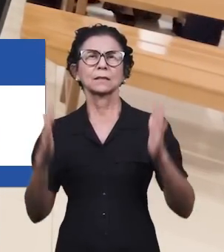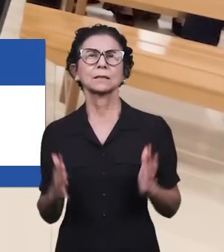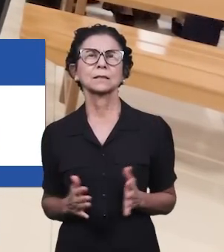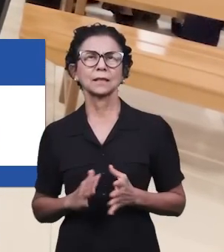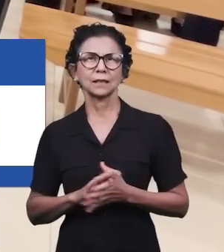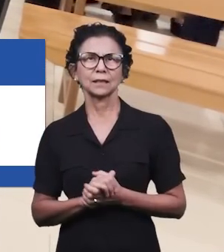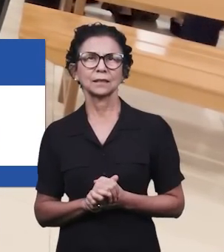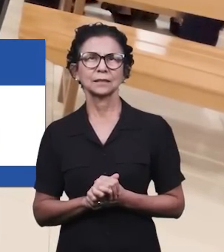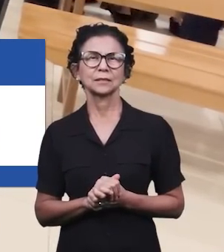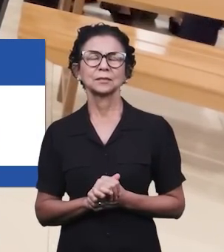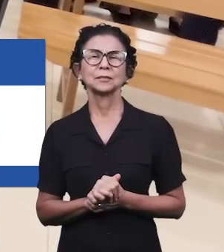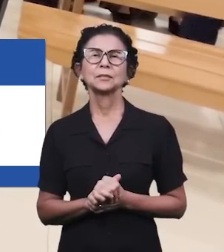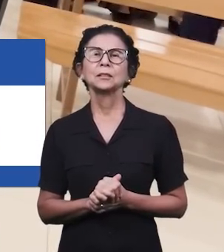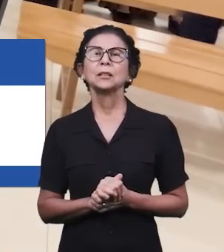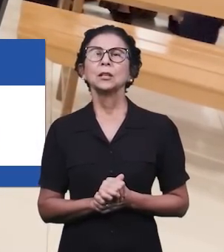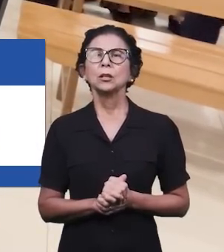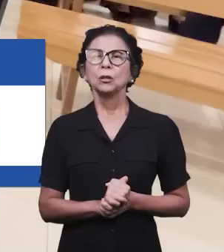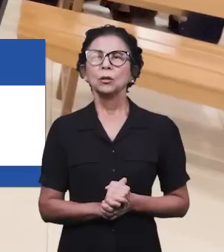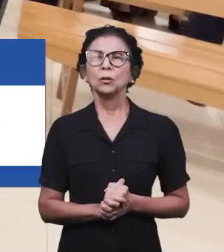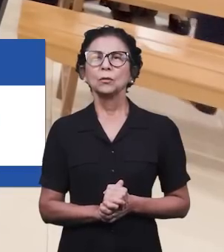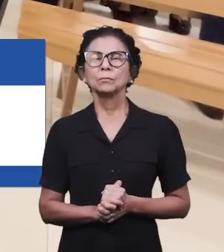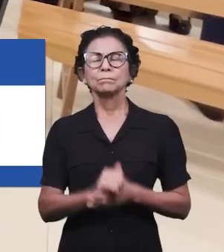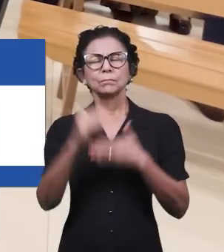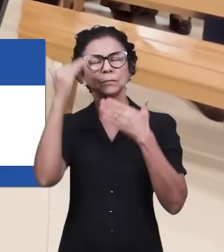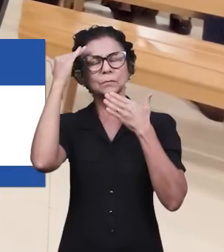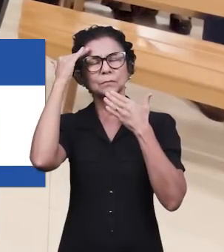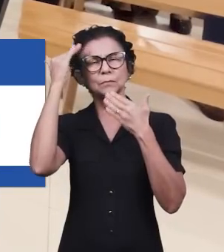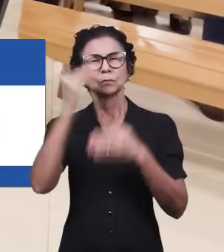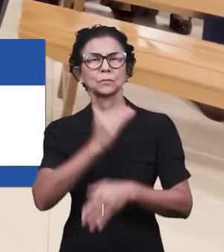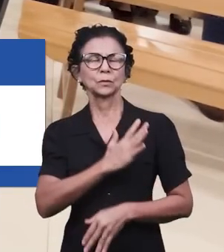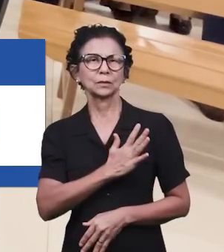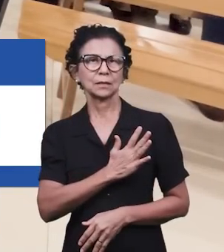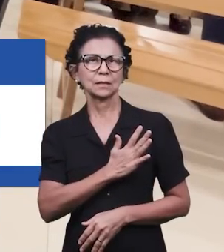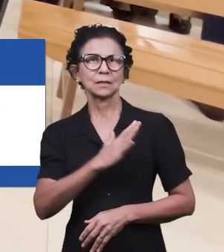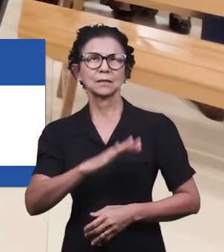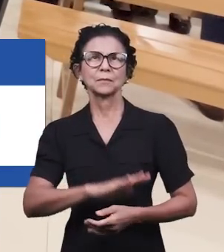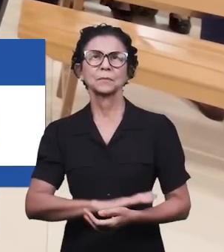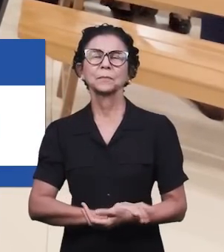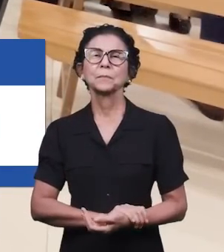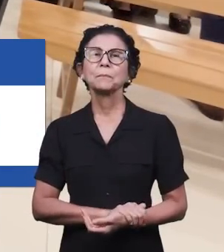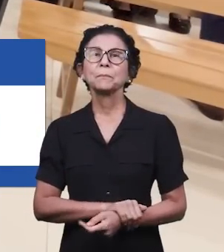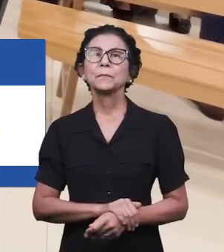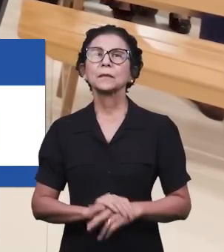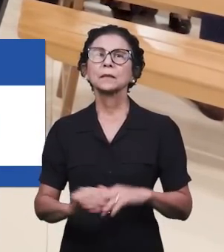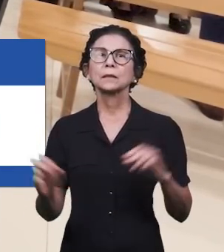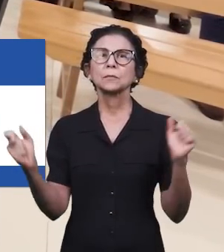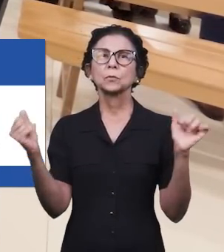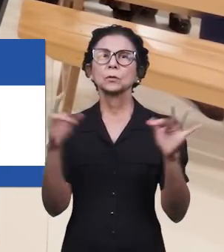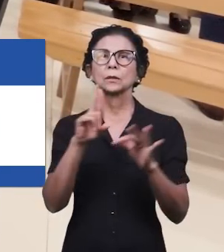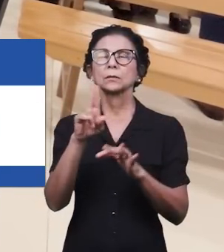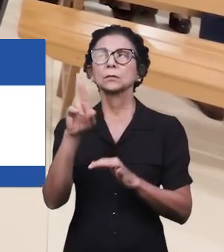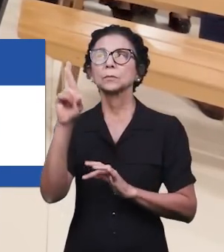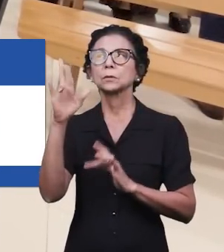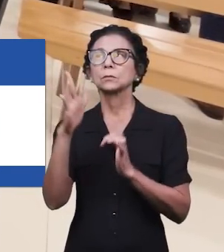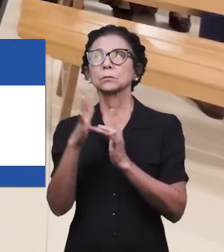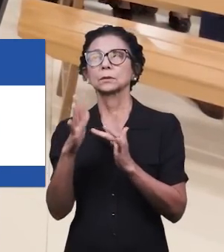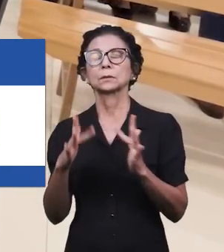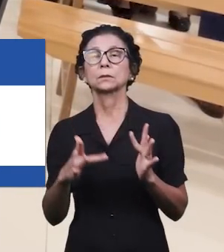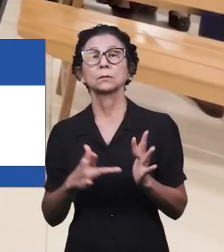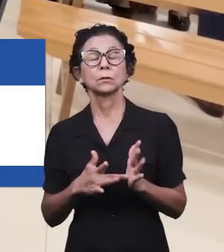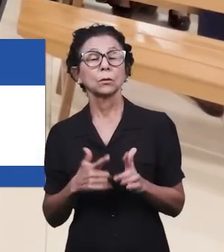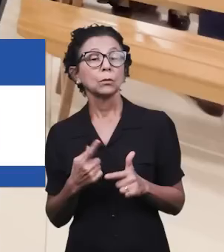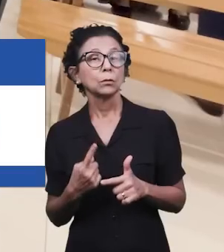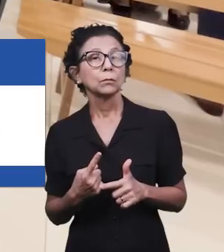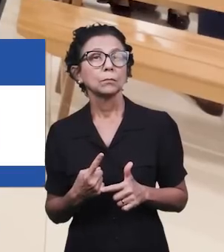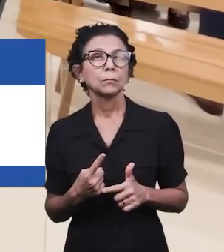renovo, muitas lágrimas e muita gratidão nos corações. Então nós glorificamos o nome do Senhor, porque foi